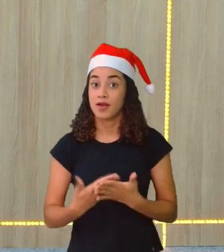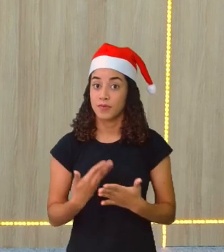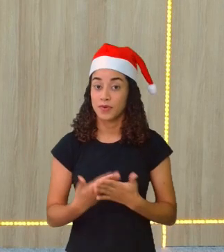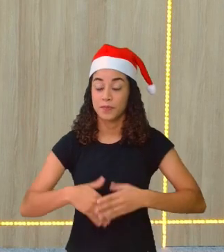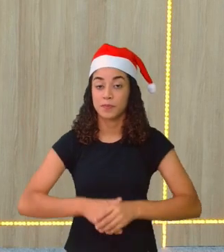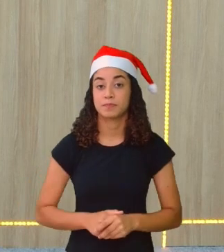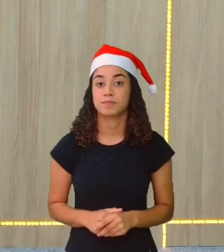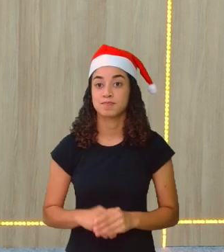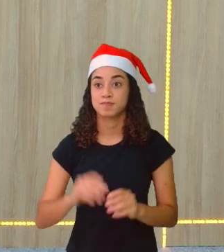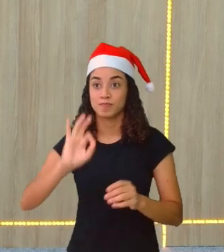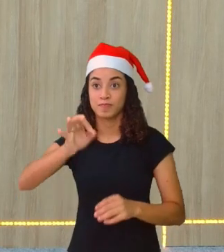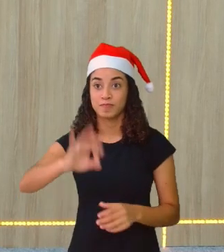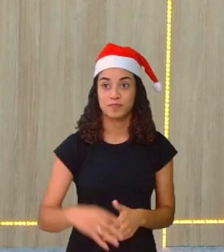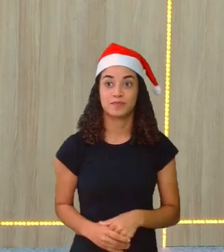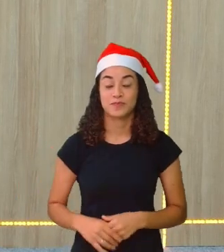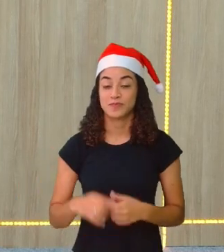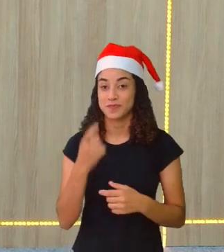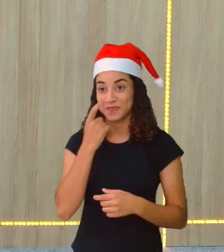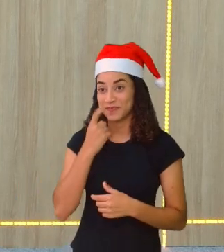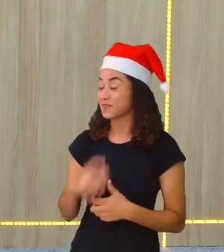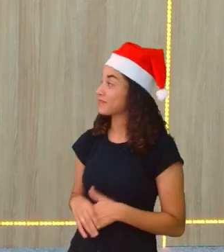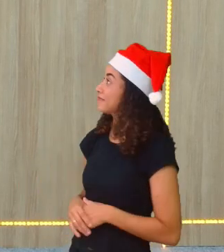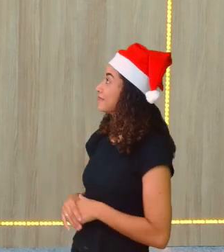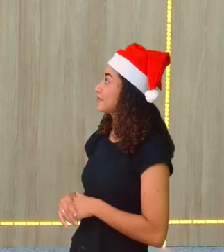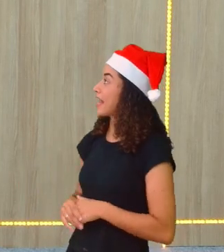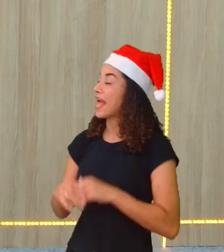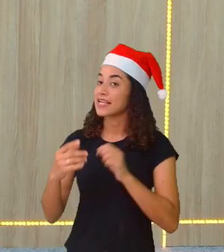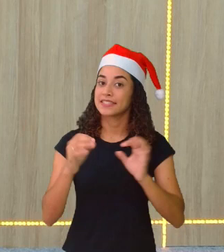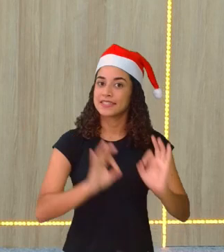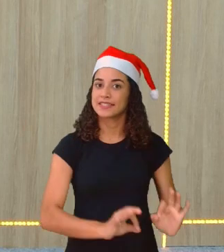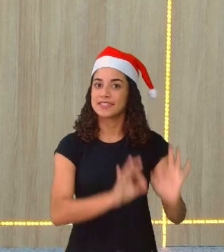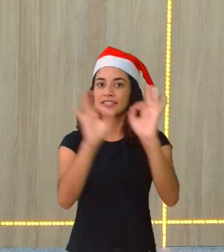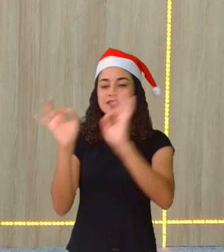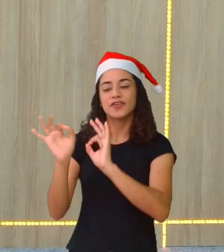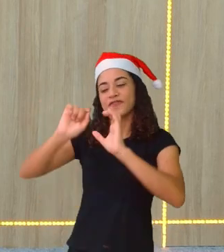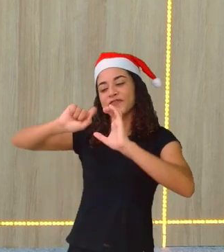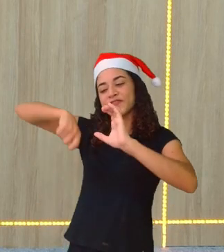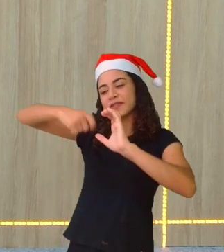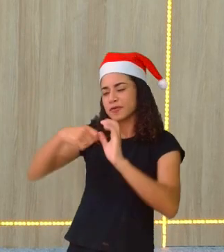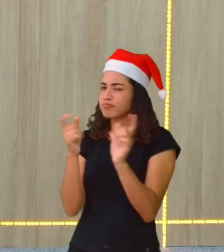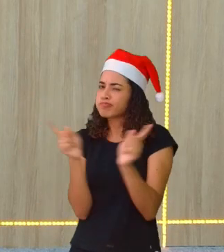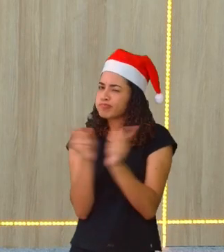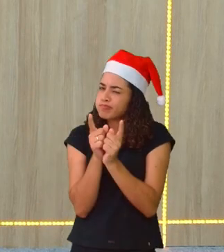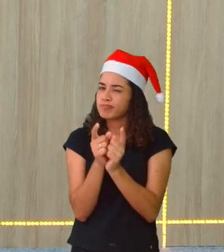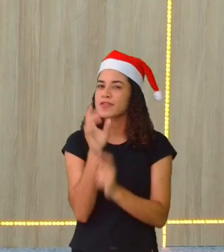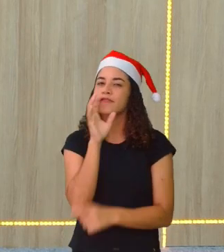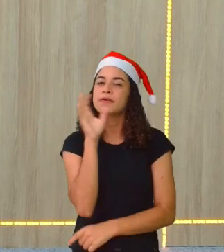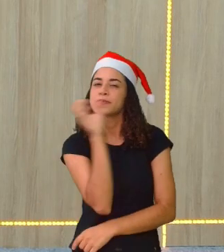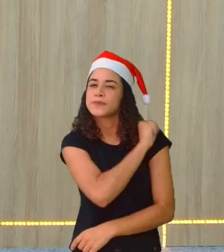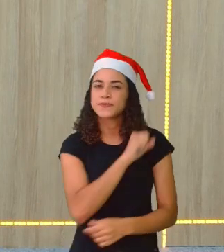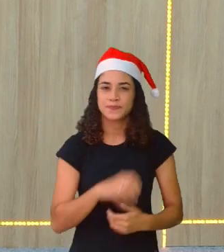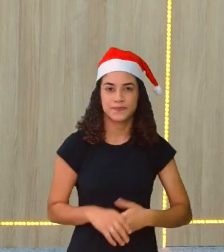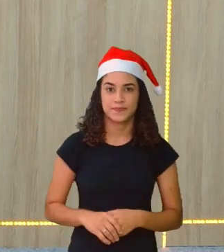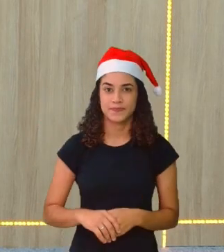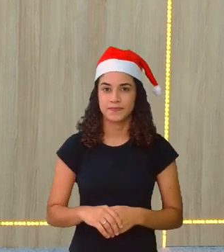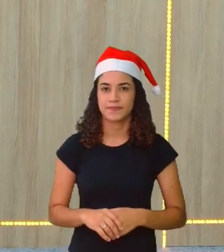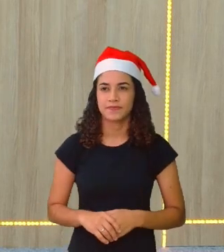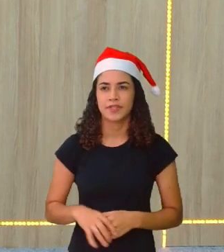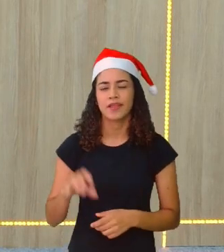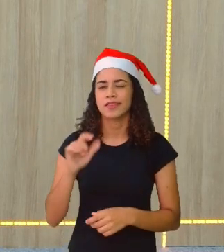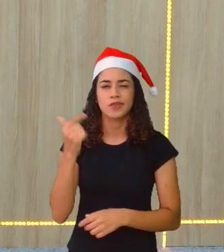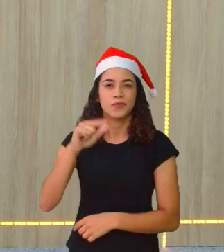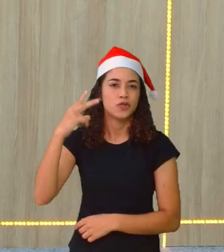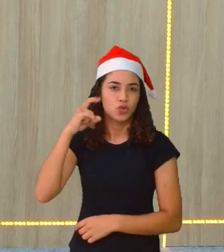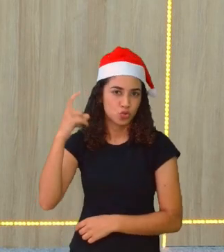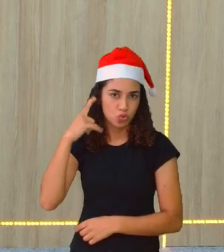aula, certo? Aqui, ó, assistindo um pequeno vídeo, curtinho, certo? Sem